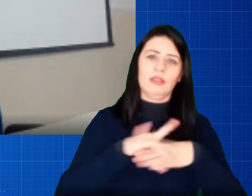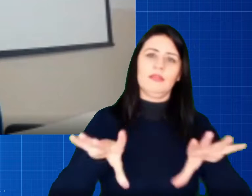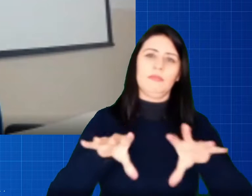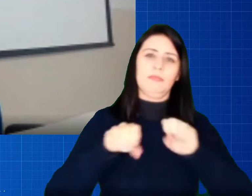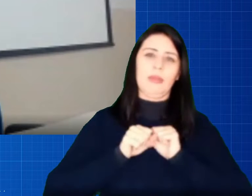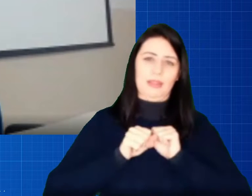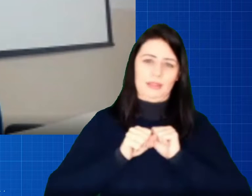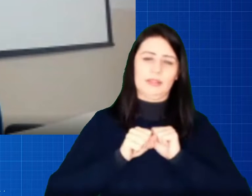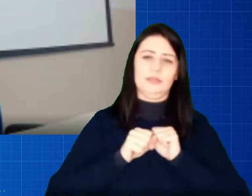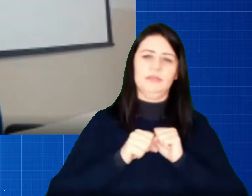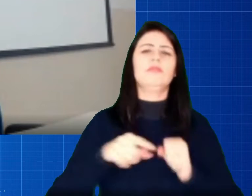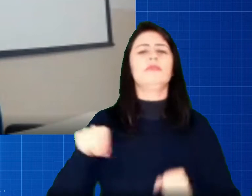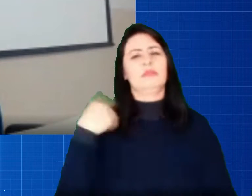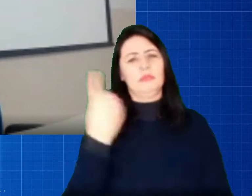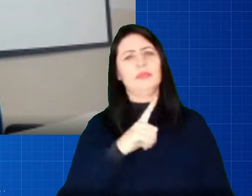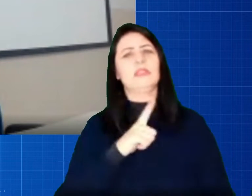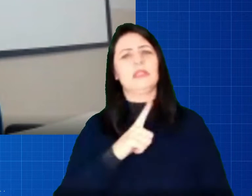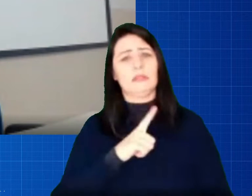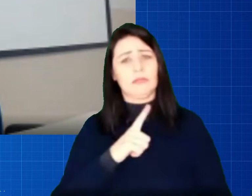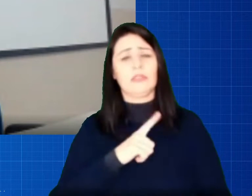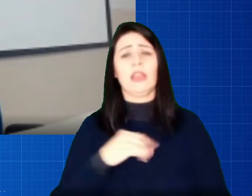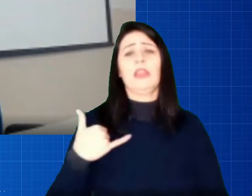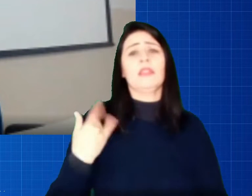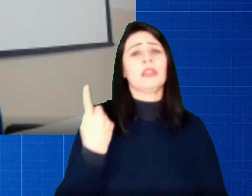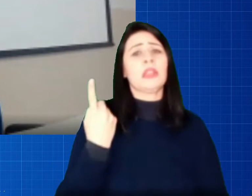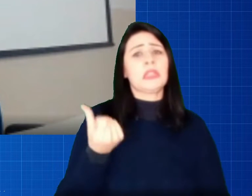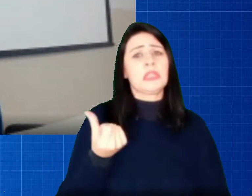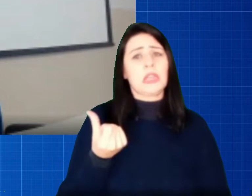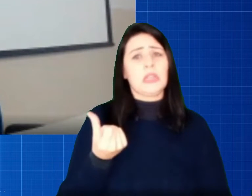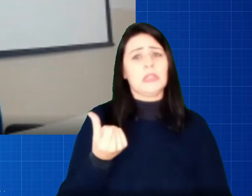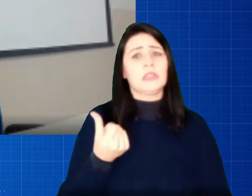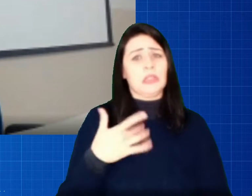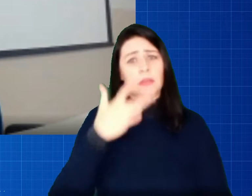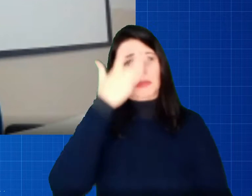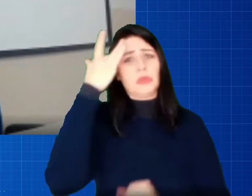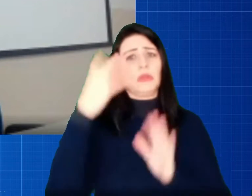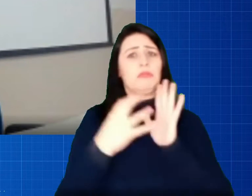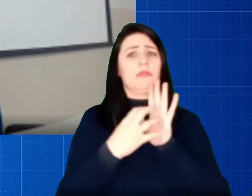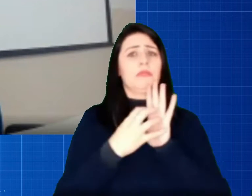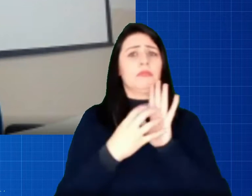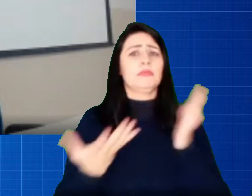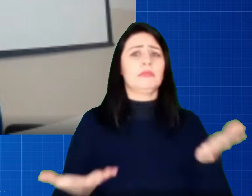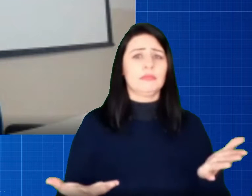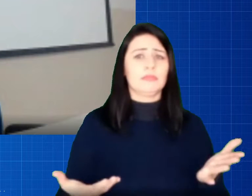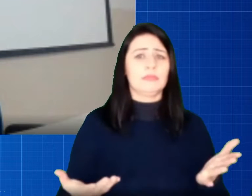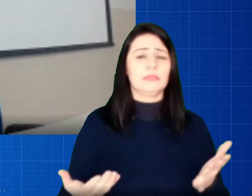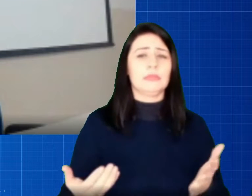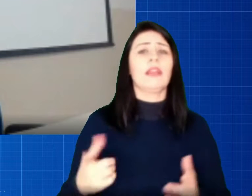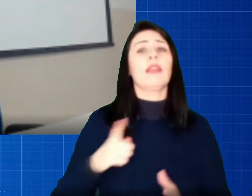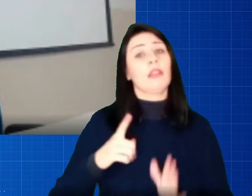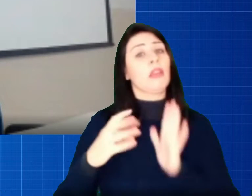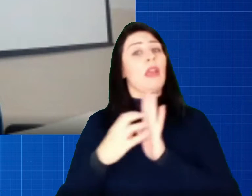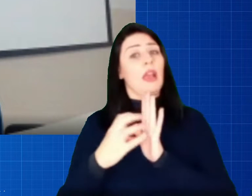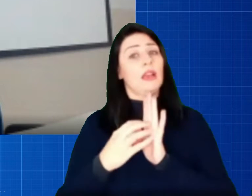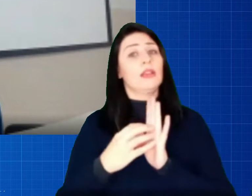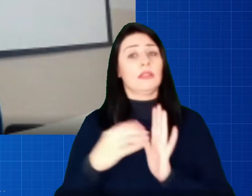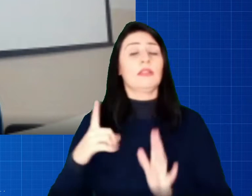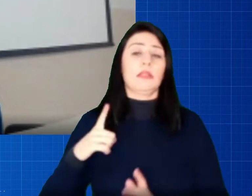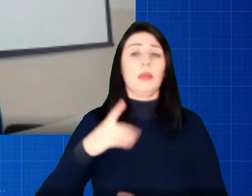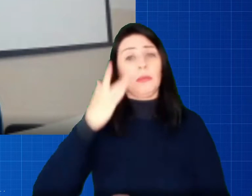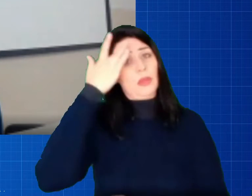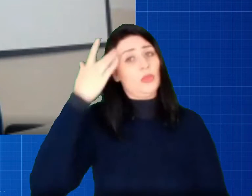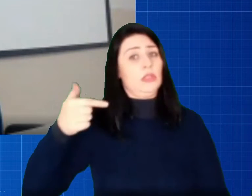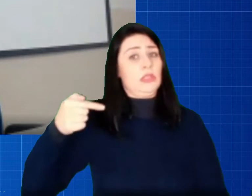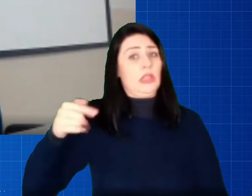as doenças. E nós temos, né, paciente de HIV com 16 anos. E nós temos paciente de HIV com 72